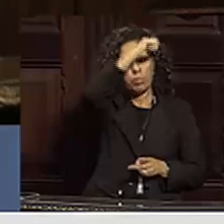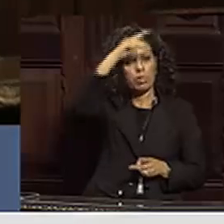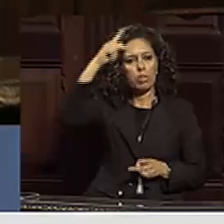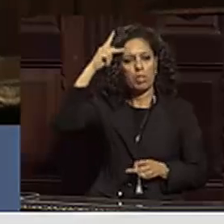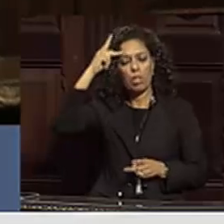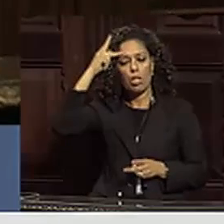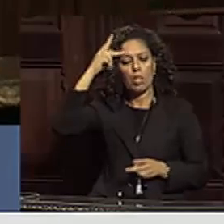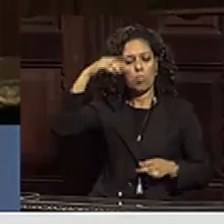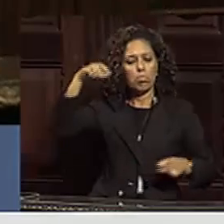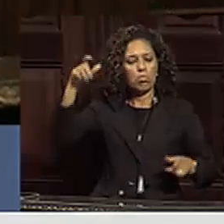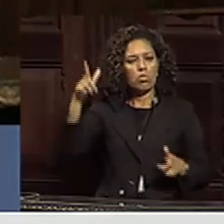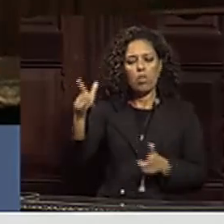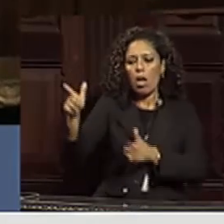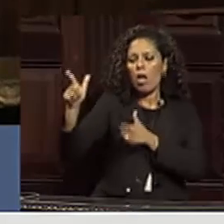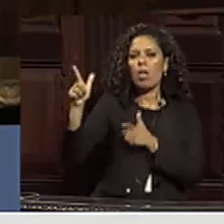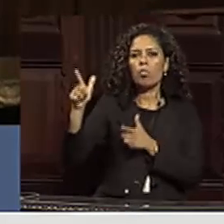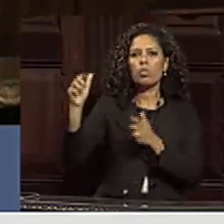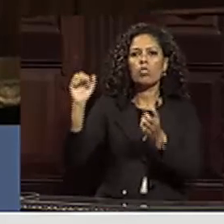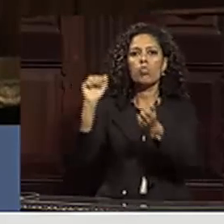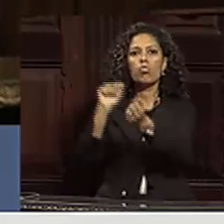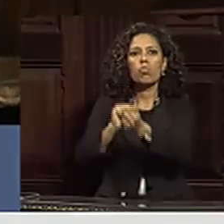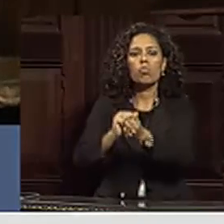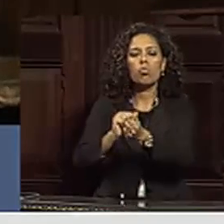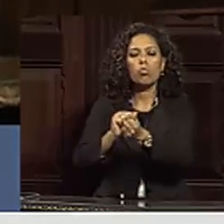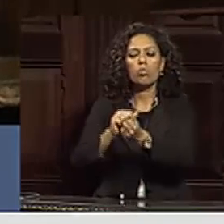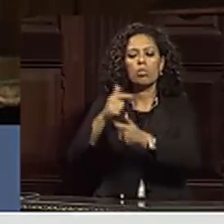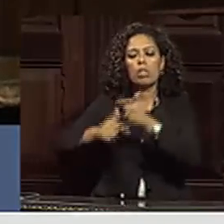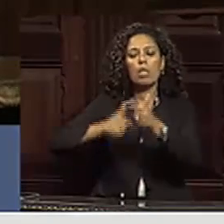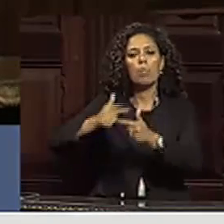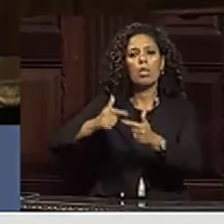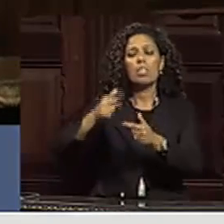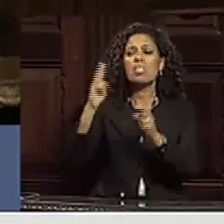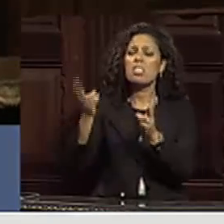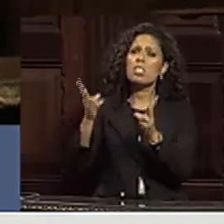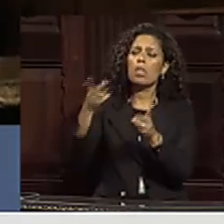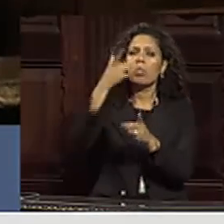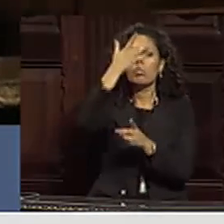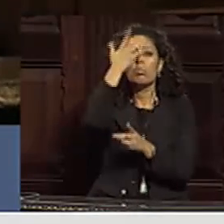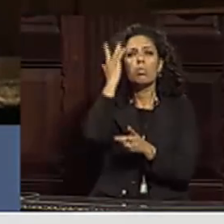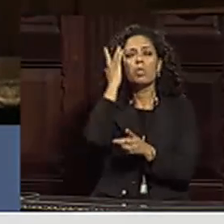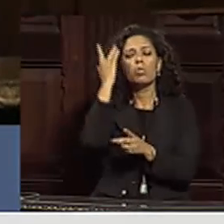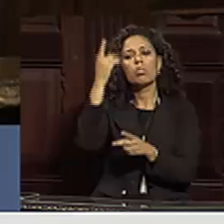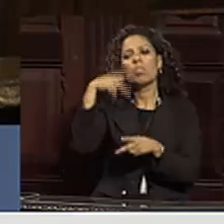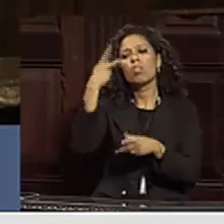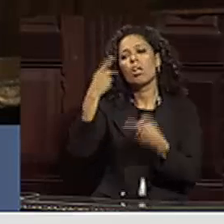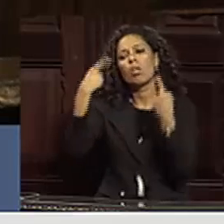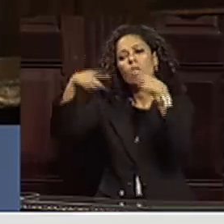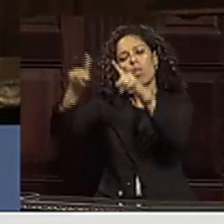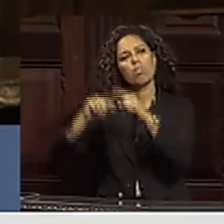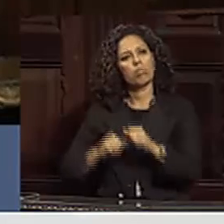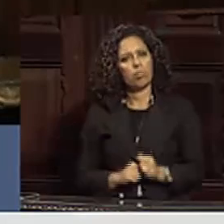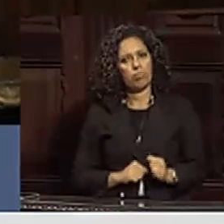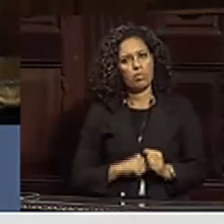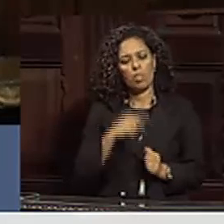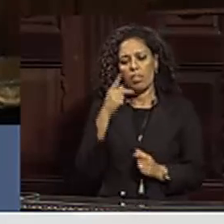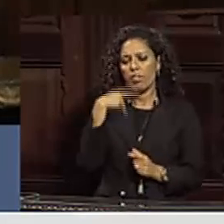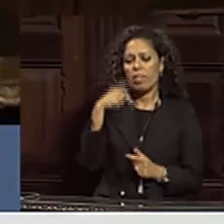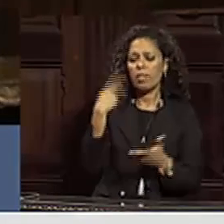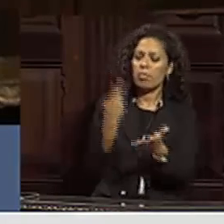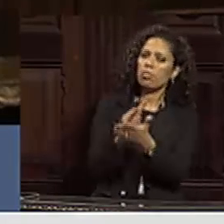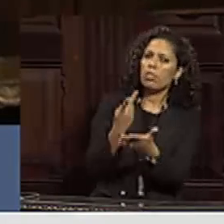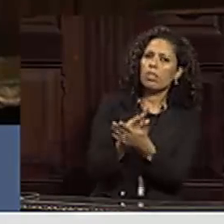burburinho, há sempre alguém que é contrário, há sempre alguém que se coloca de forma